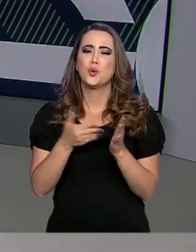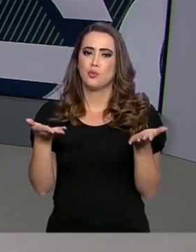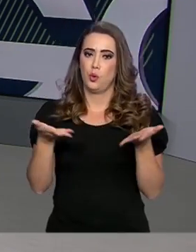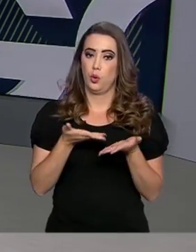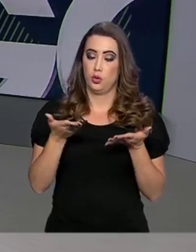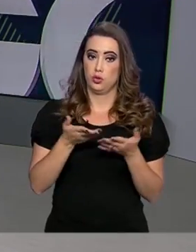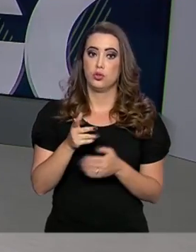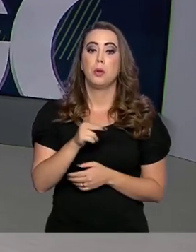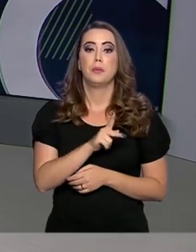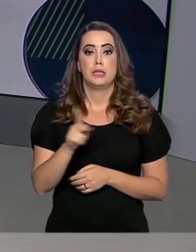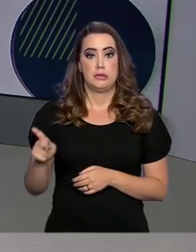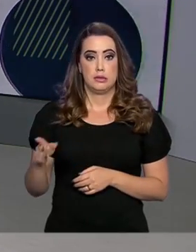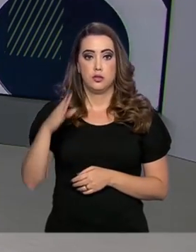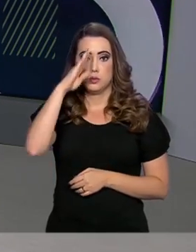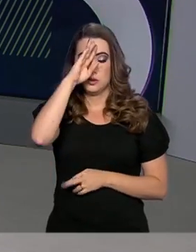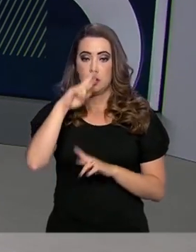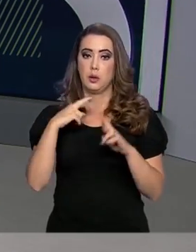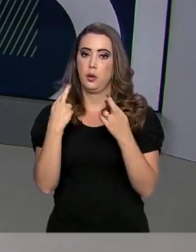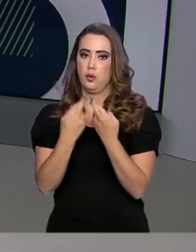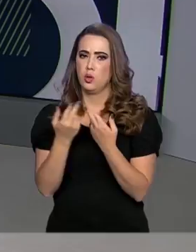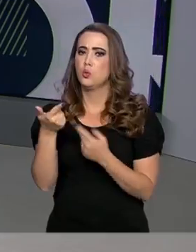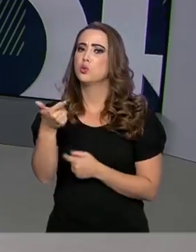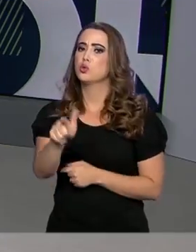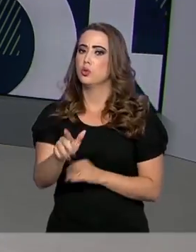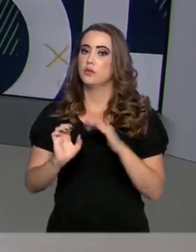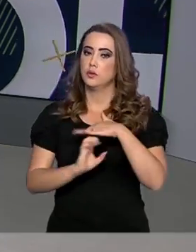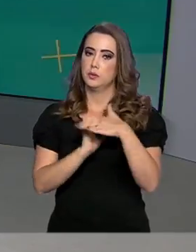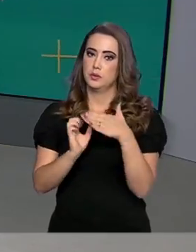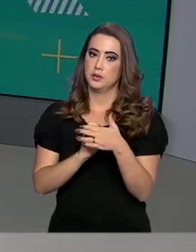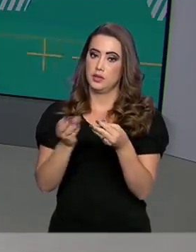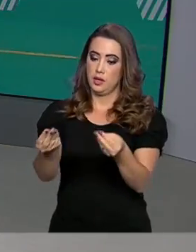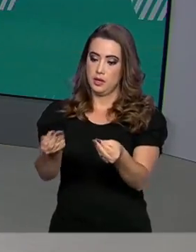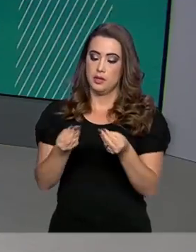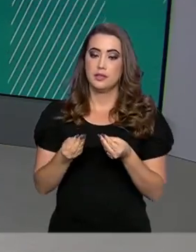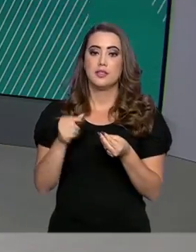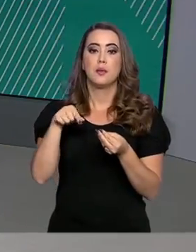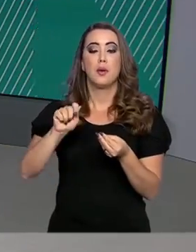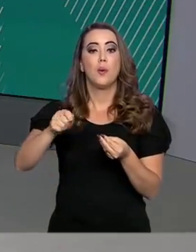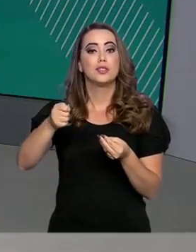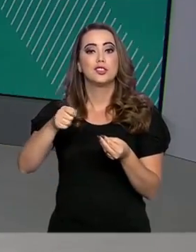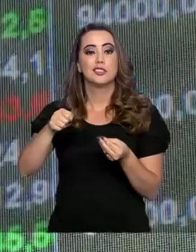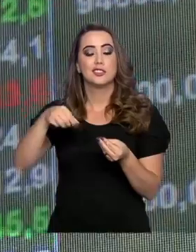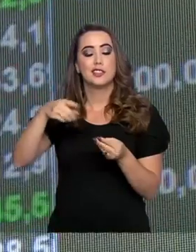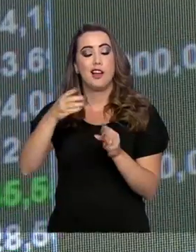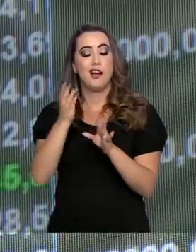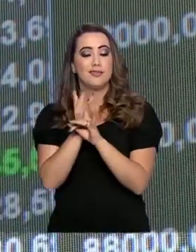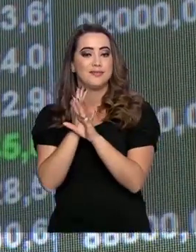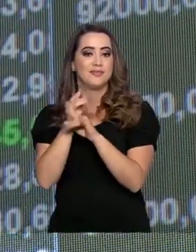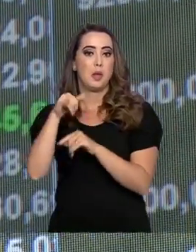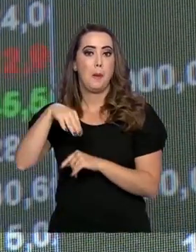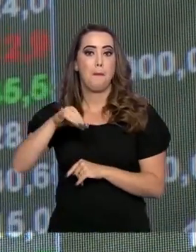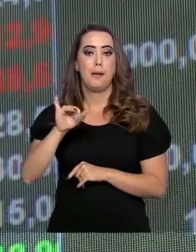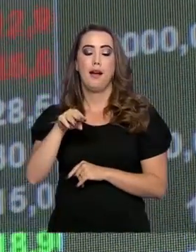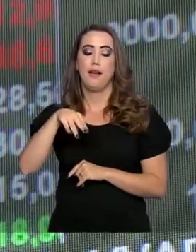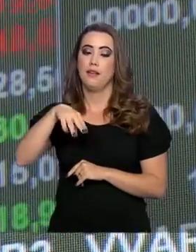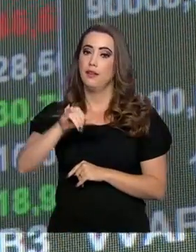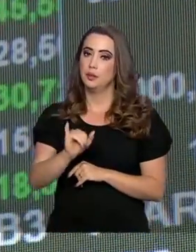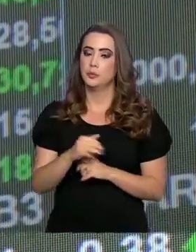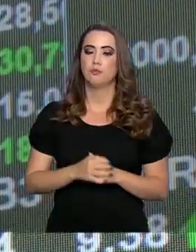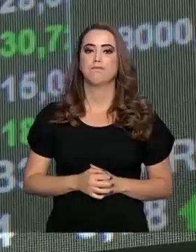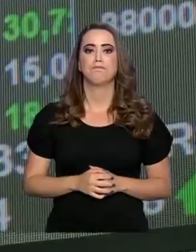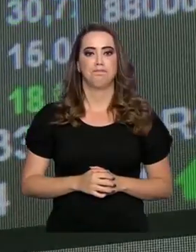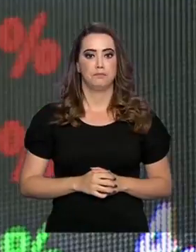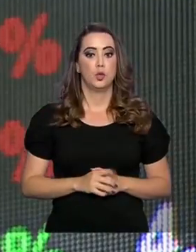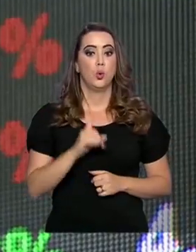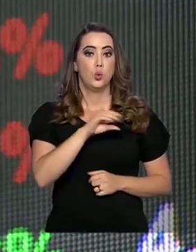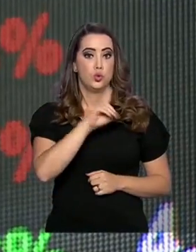voltou a se reunir com empresários e recebeu as chaves da cidade de Miami. Um dia depois da queda histórica das